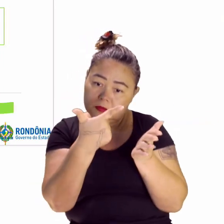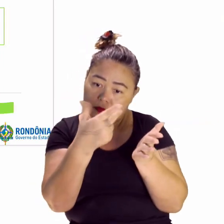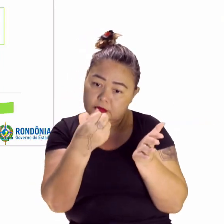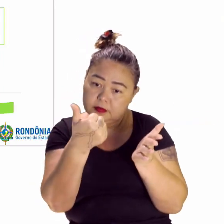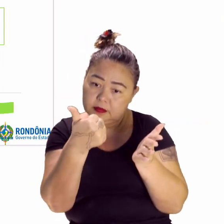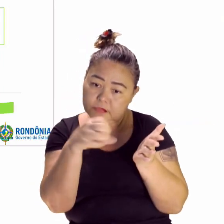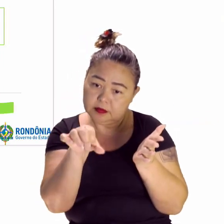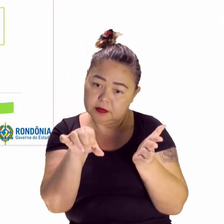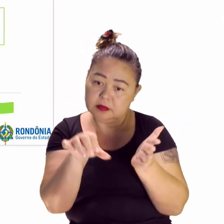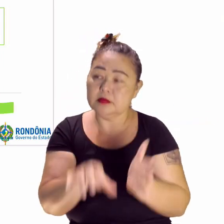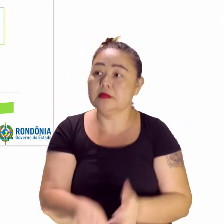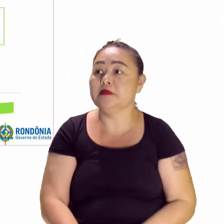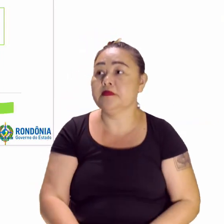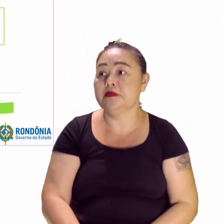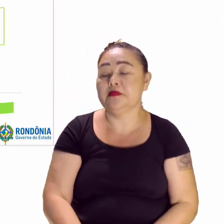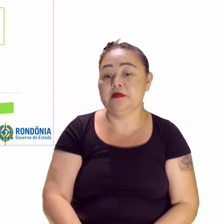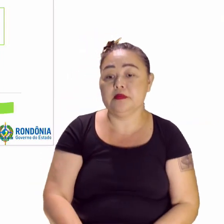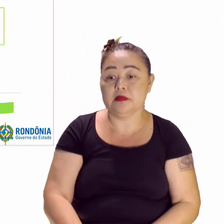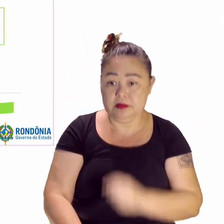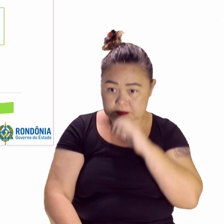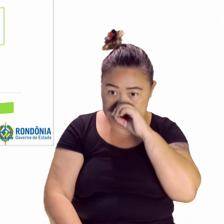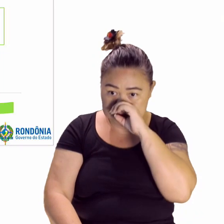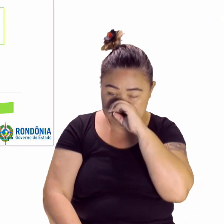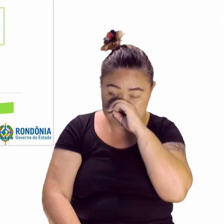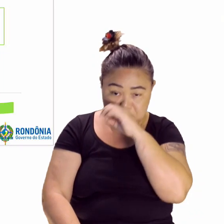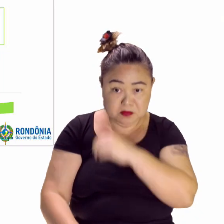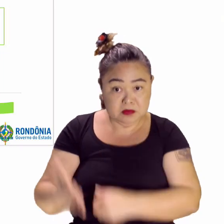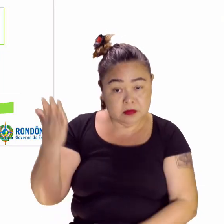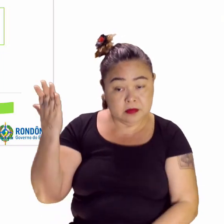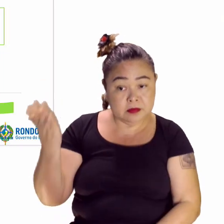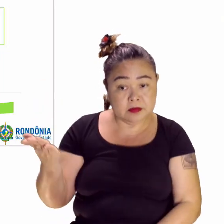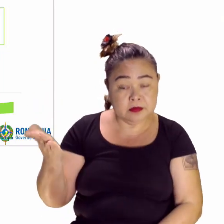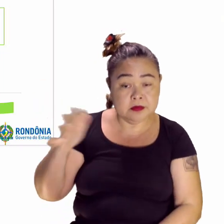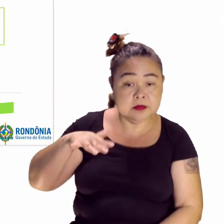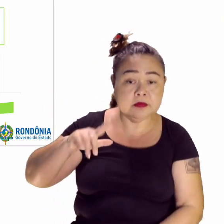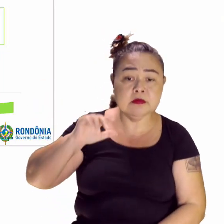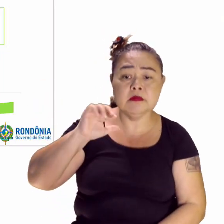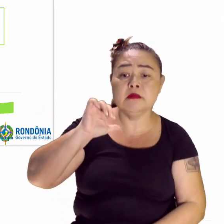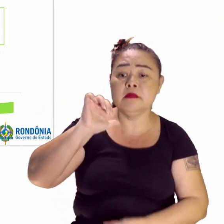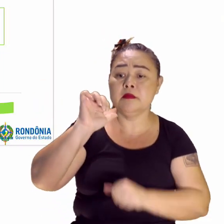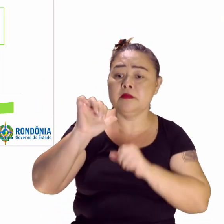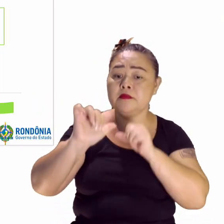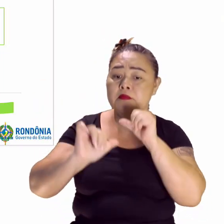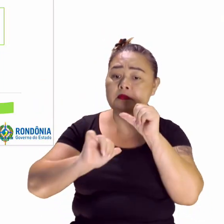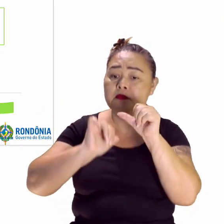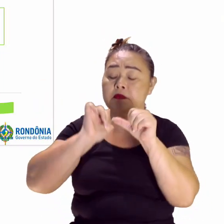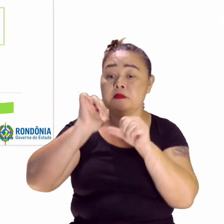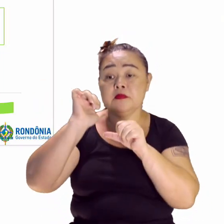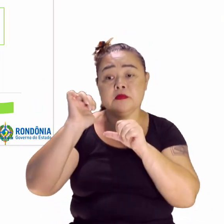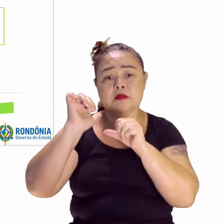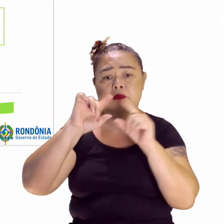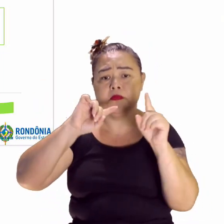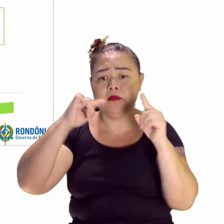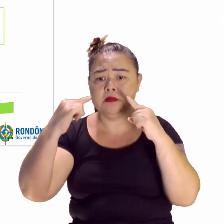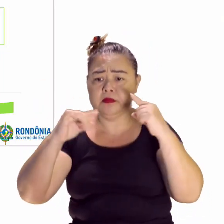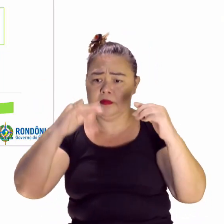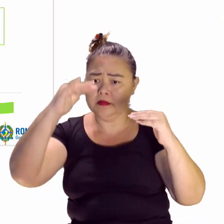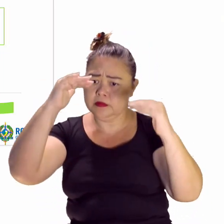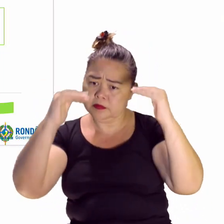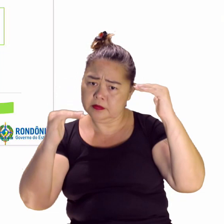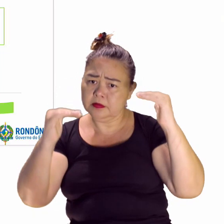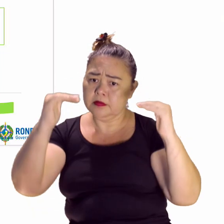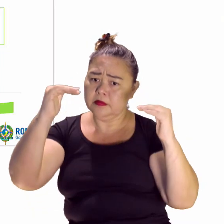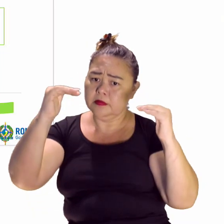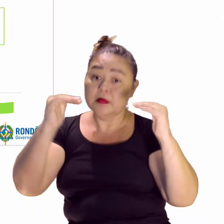2019 É isso aí E aí professor jóiamos uma variação no entanto a tendência